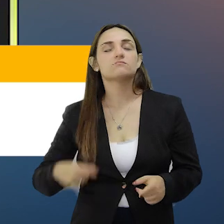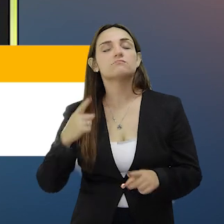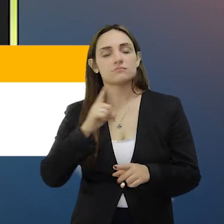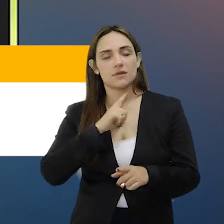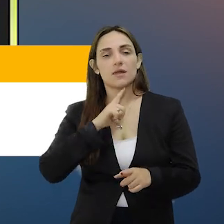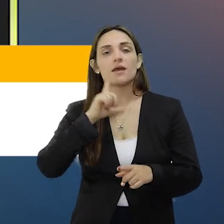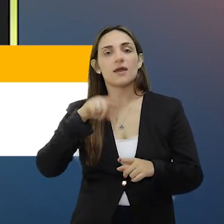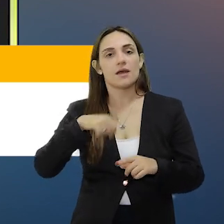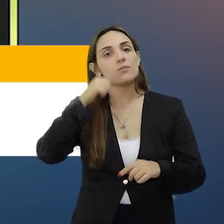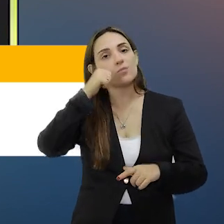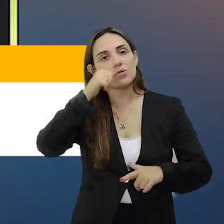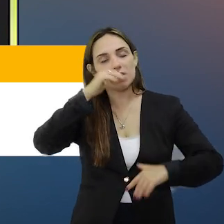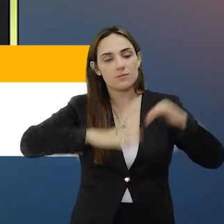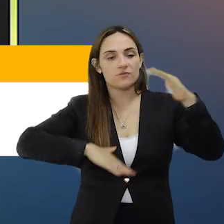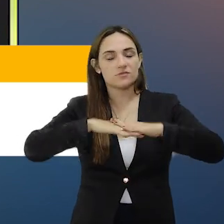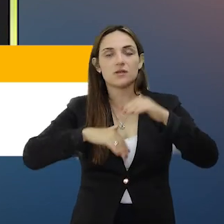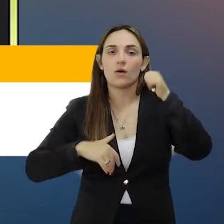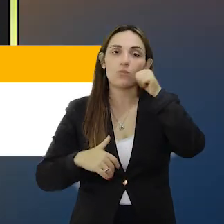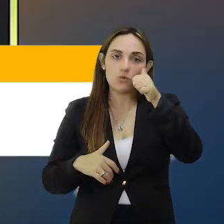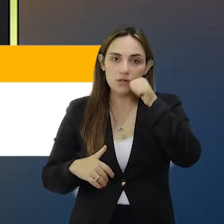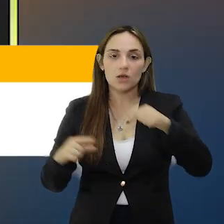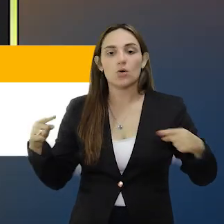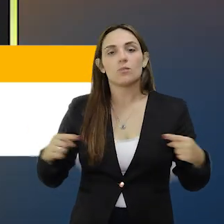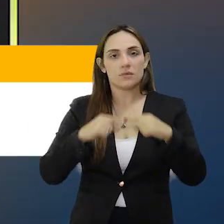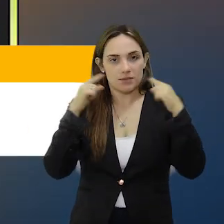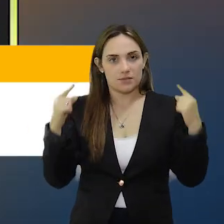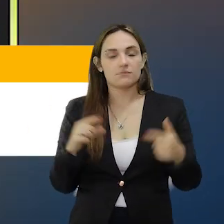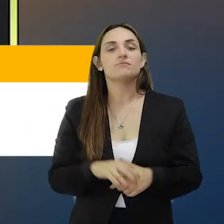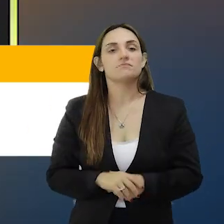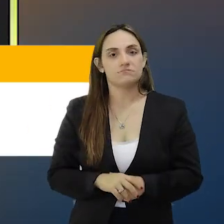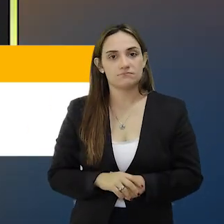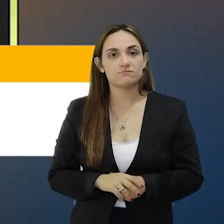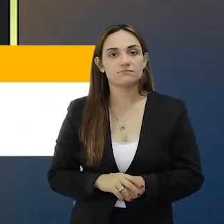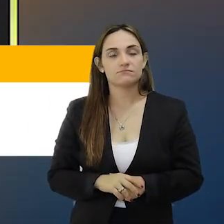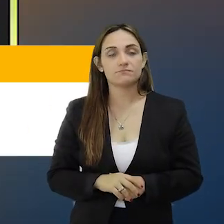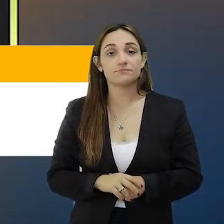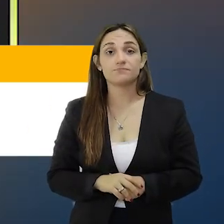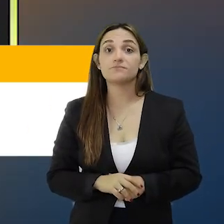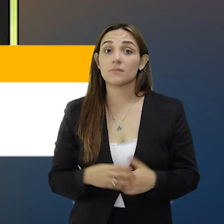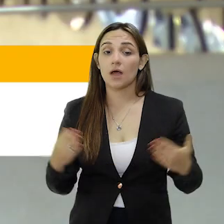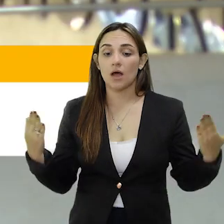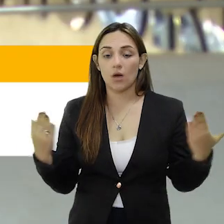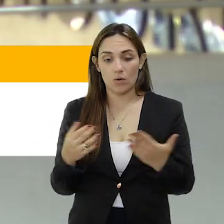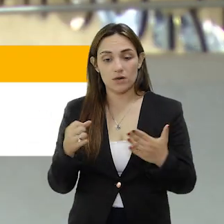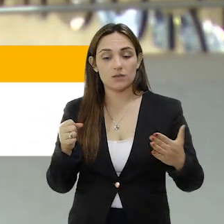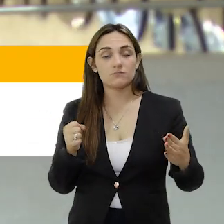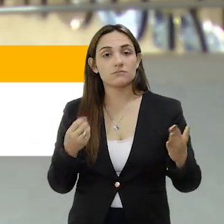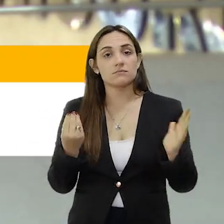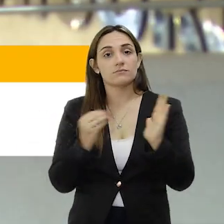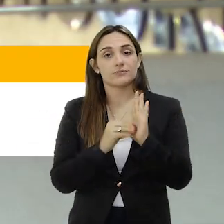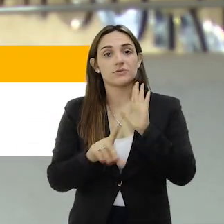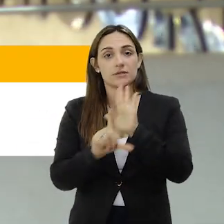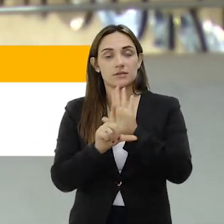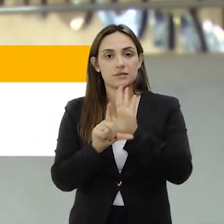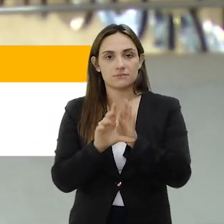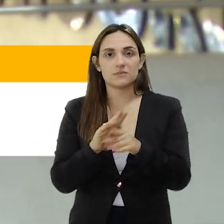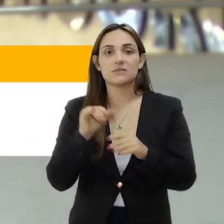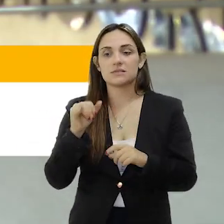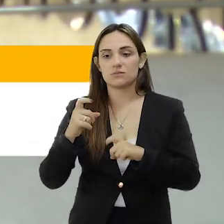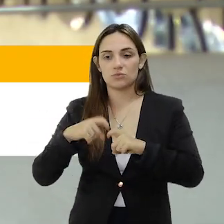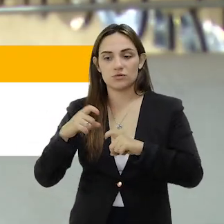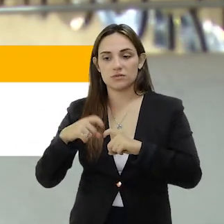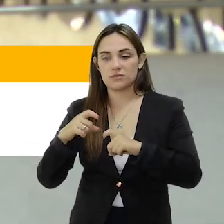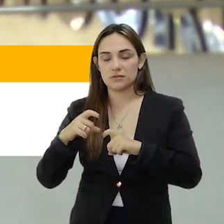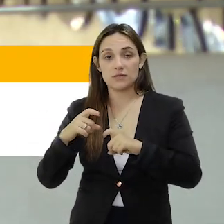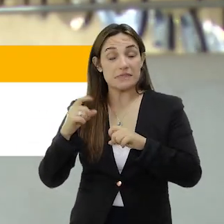o atendimento por parte de uma profissional mulher, uma servidora ou médica legista. Com a implementação da lei, os